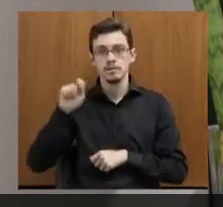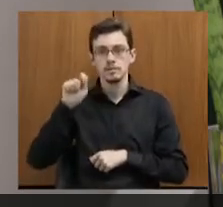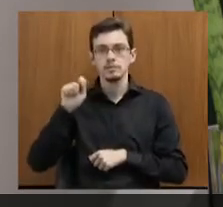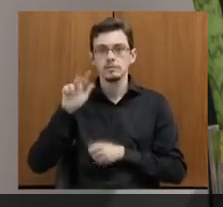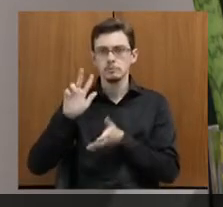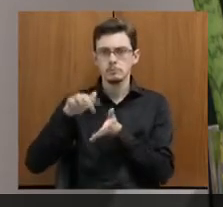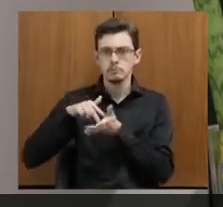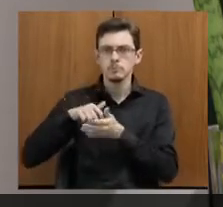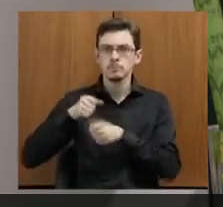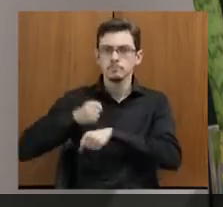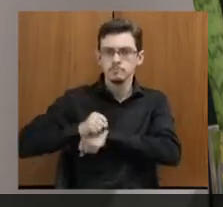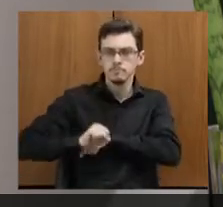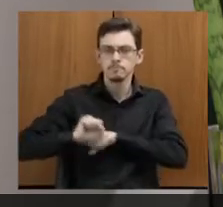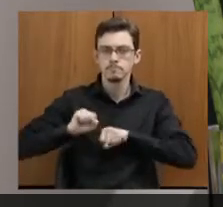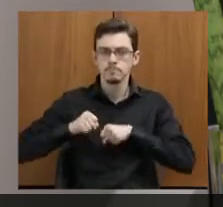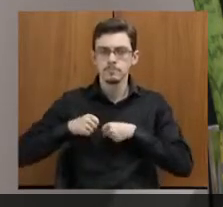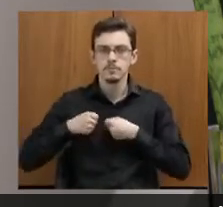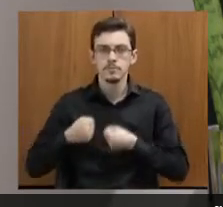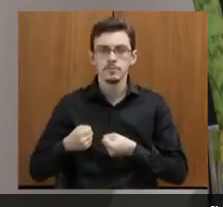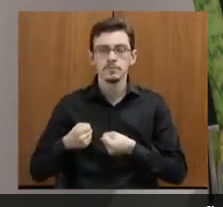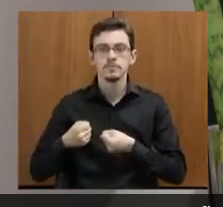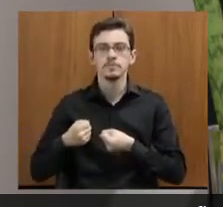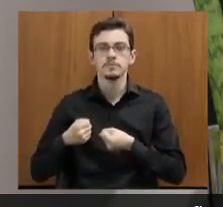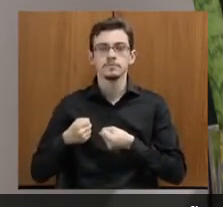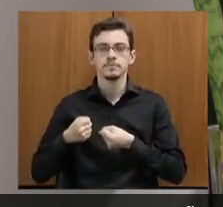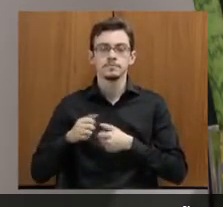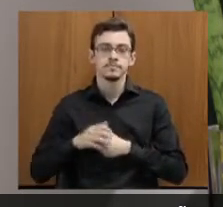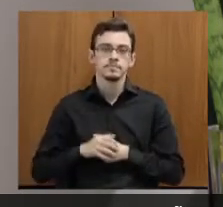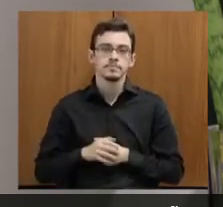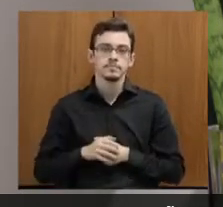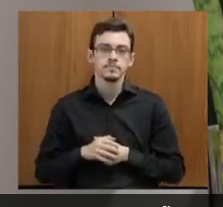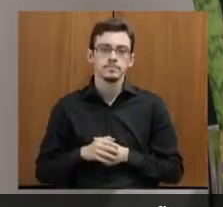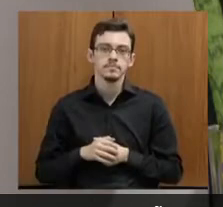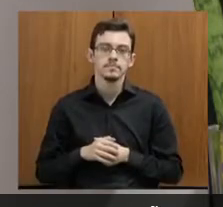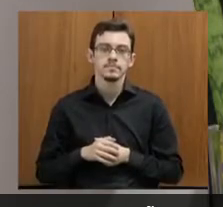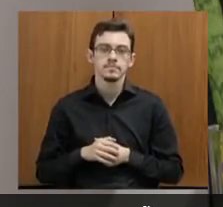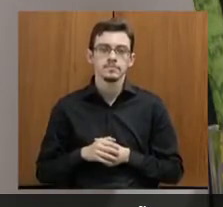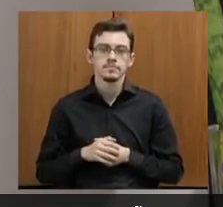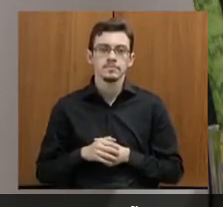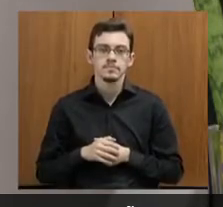resistência afro-brasileira liso Piabeta Symbol